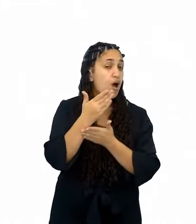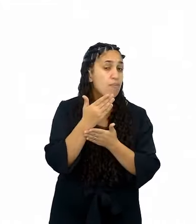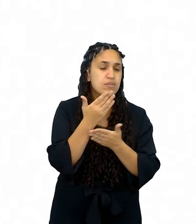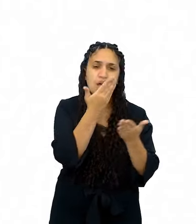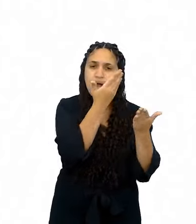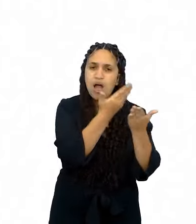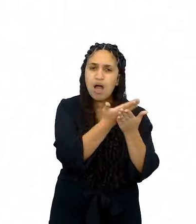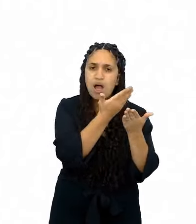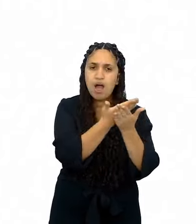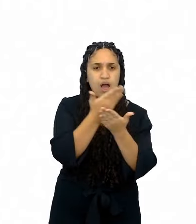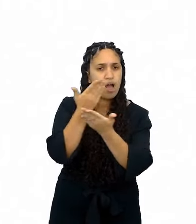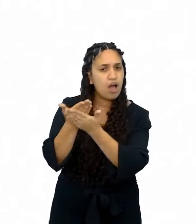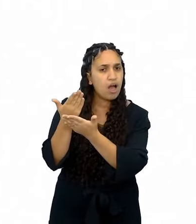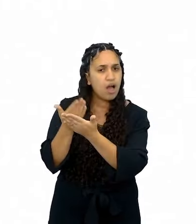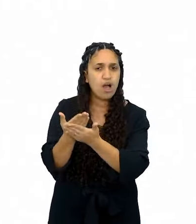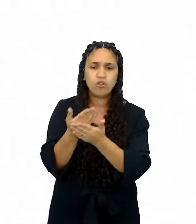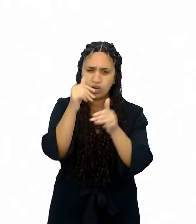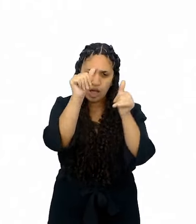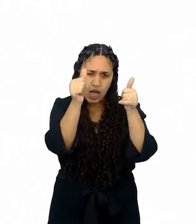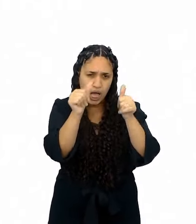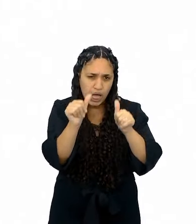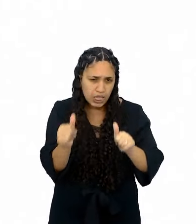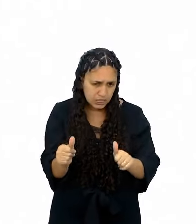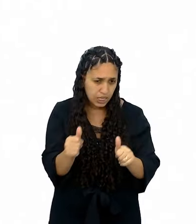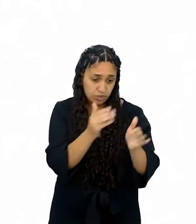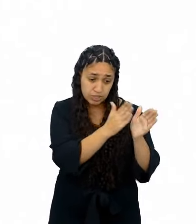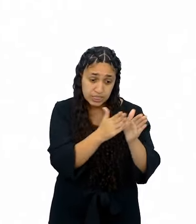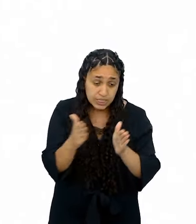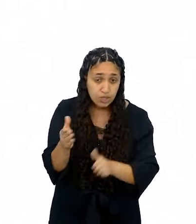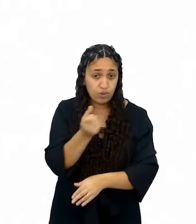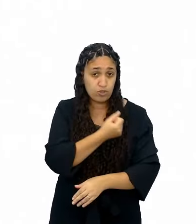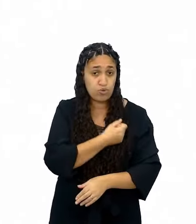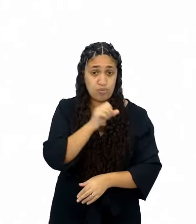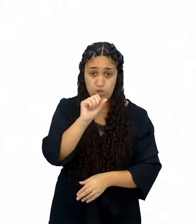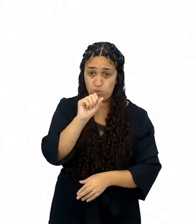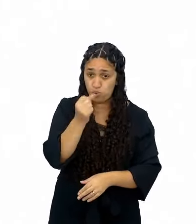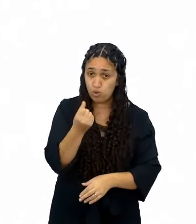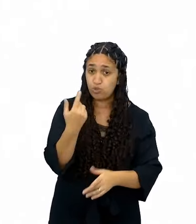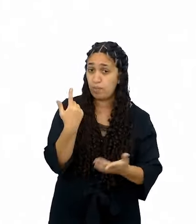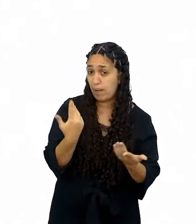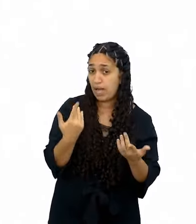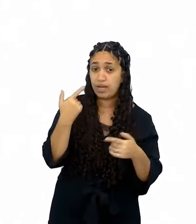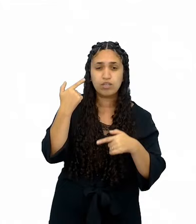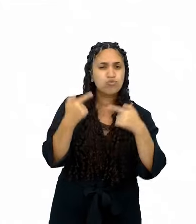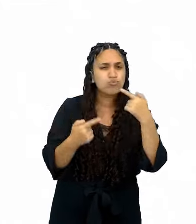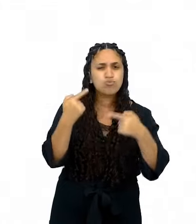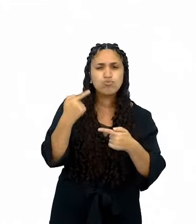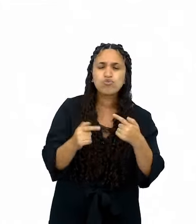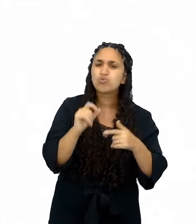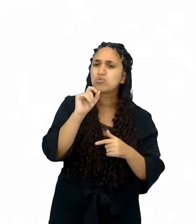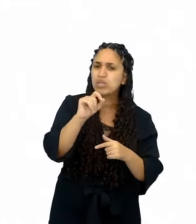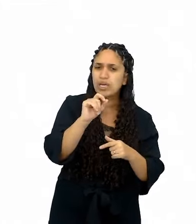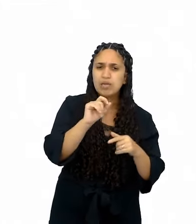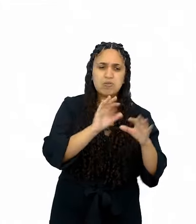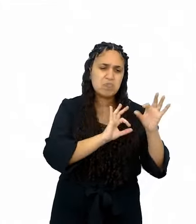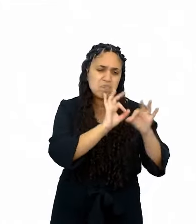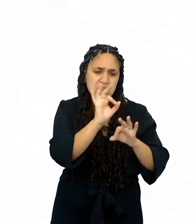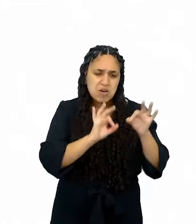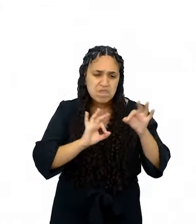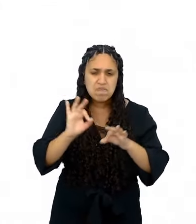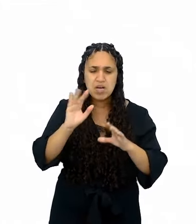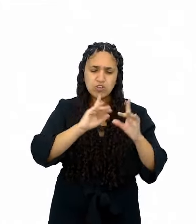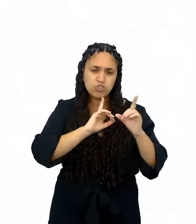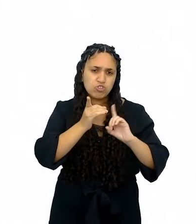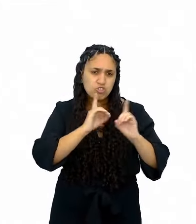os procedimentos didáticos necessários à sua realização. Depois, refletimos sobre